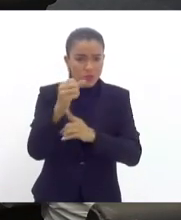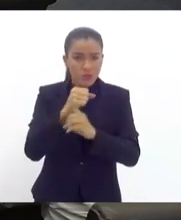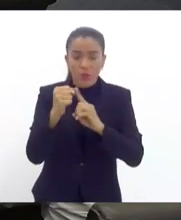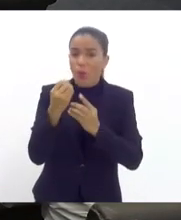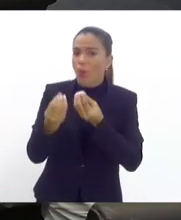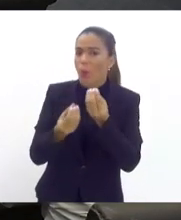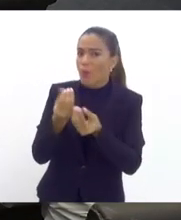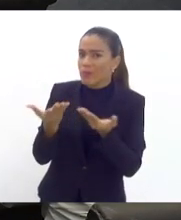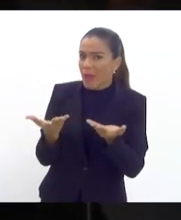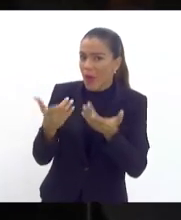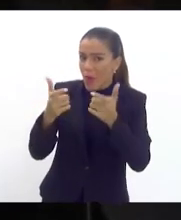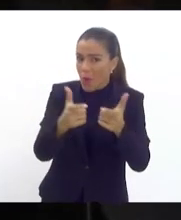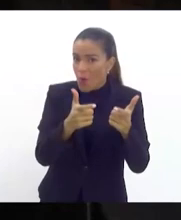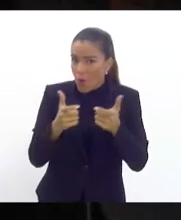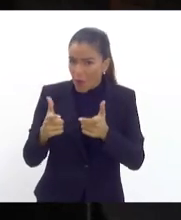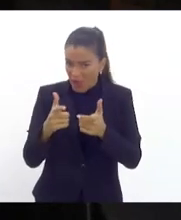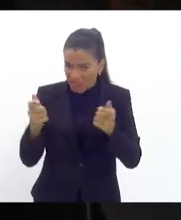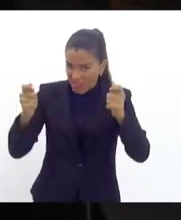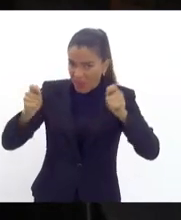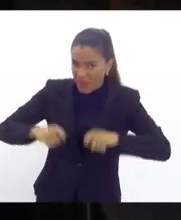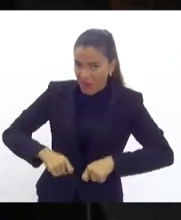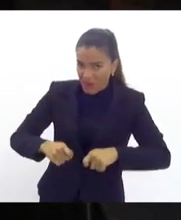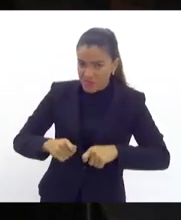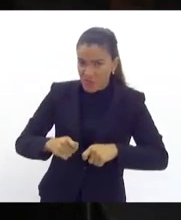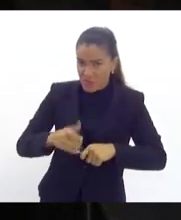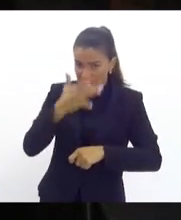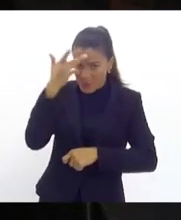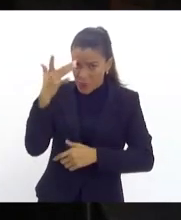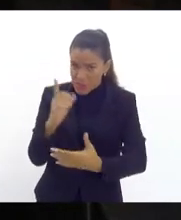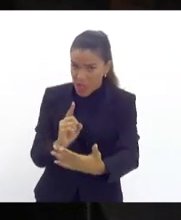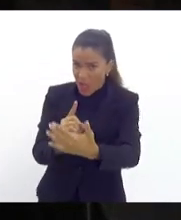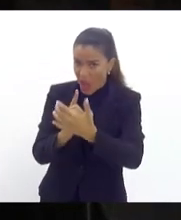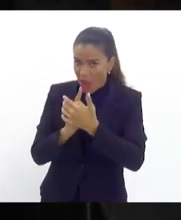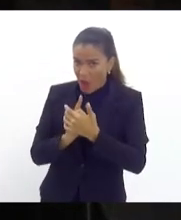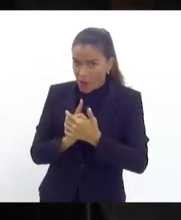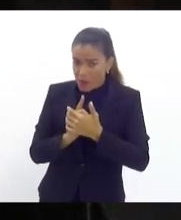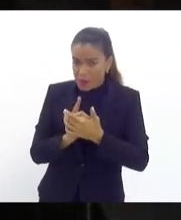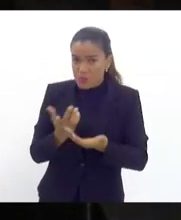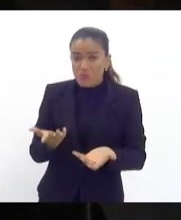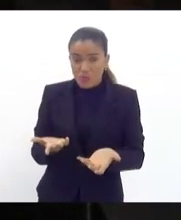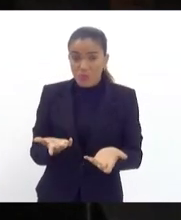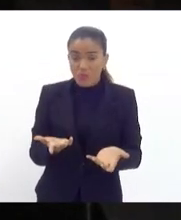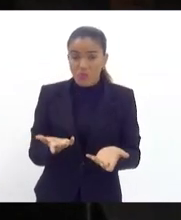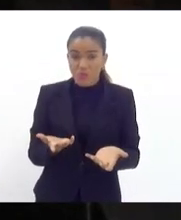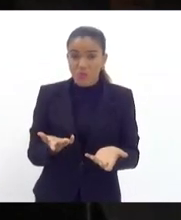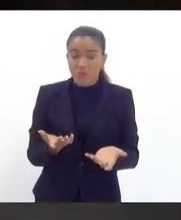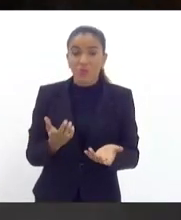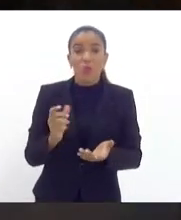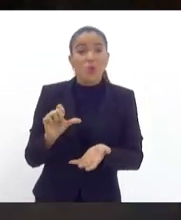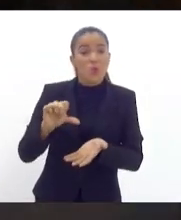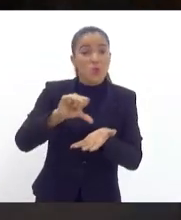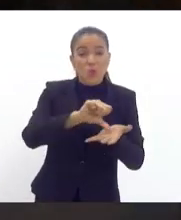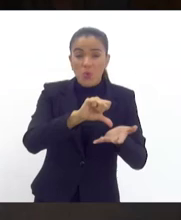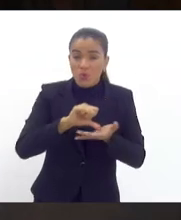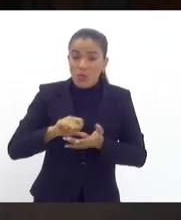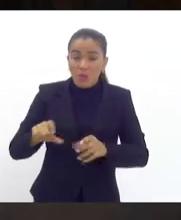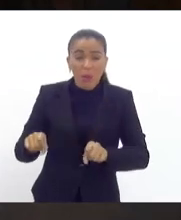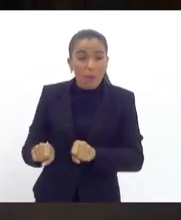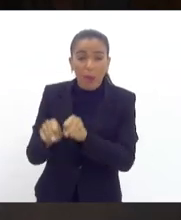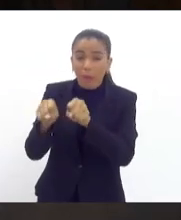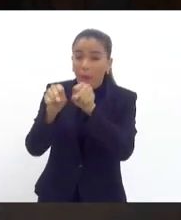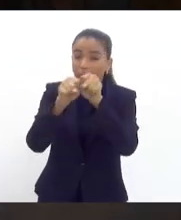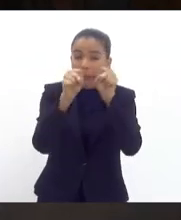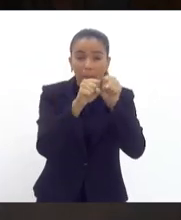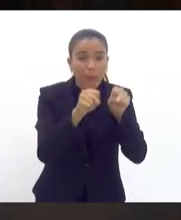eles estão lá tem condição de alguém ser acolhido os centros caindo aos pedaços